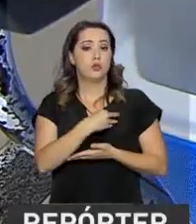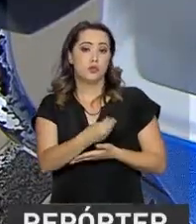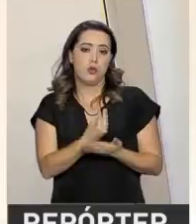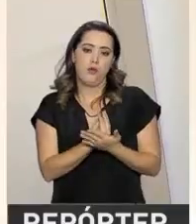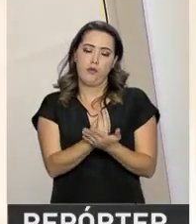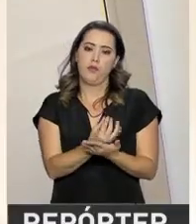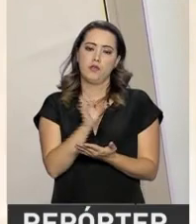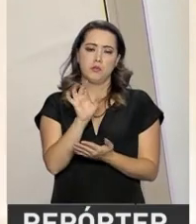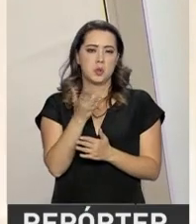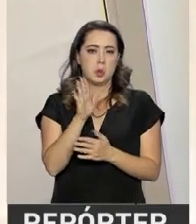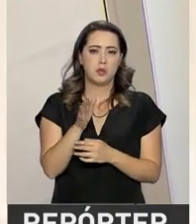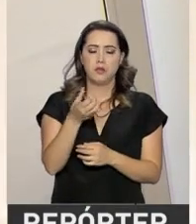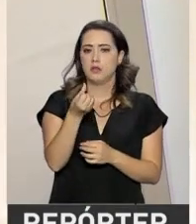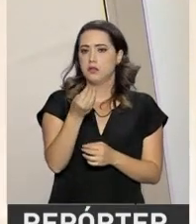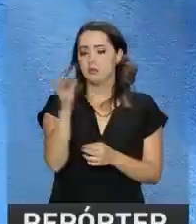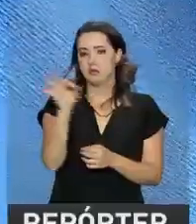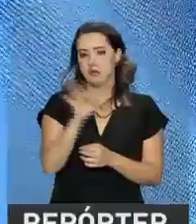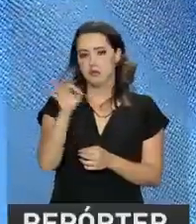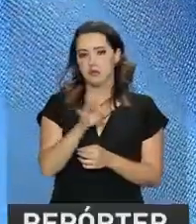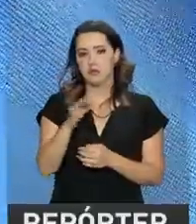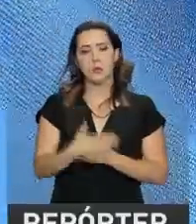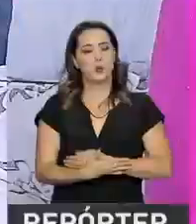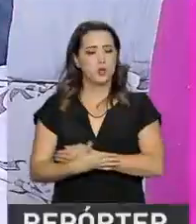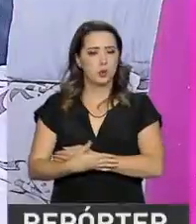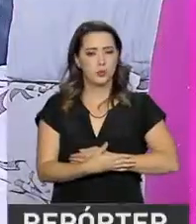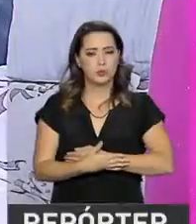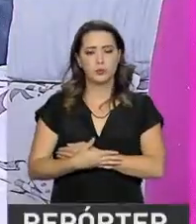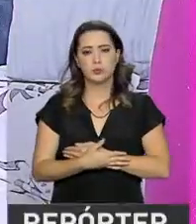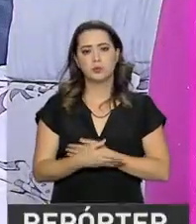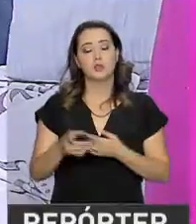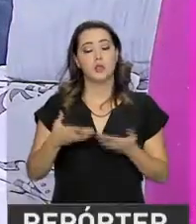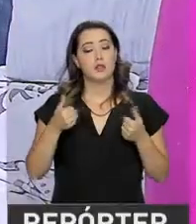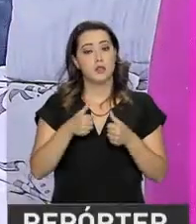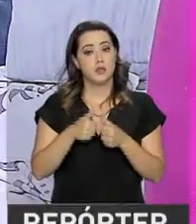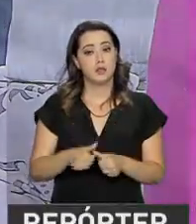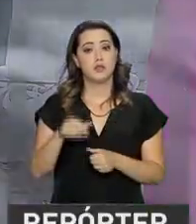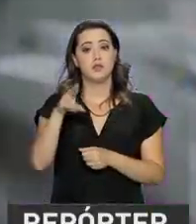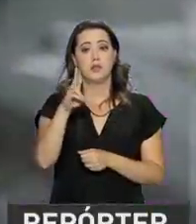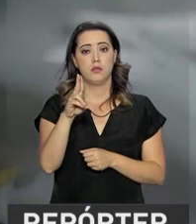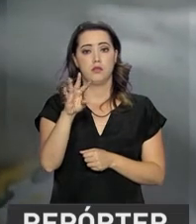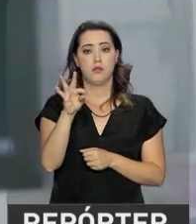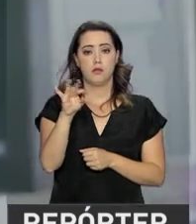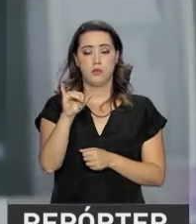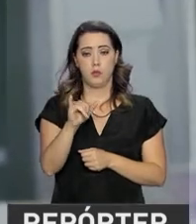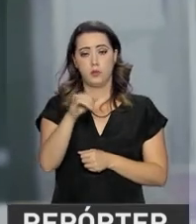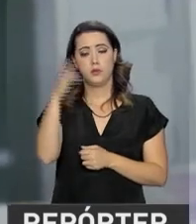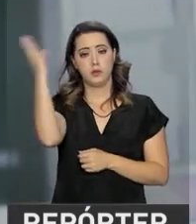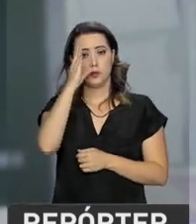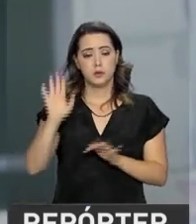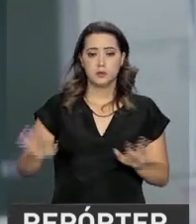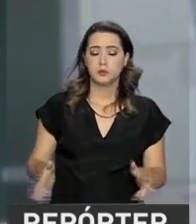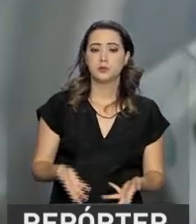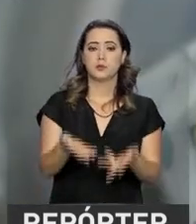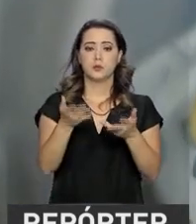é suficiente para cerca de 60% dos recém-nascidos internados em UTIs no Brasil. E para incentivar a doação